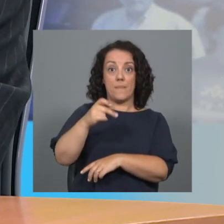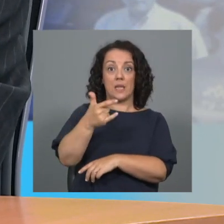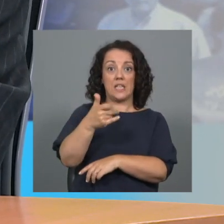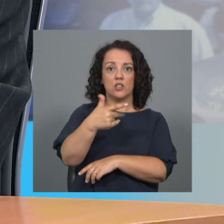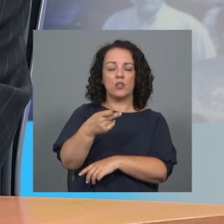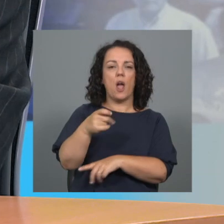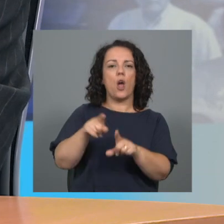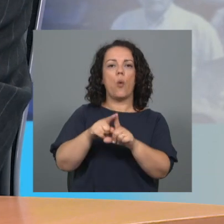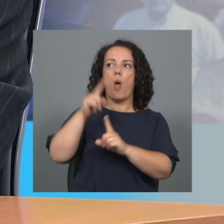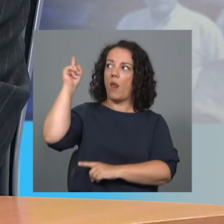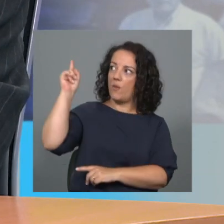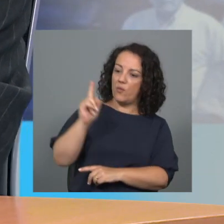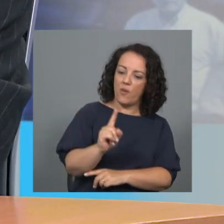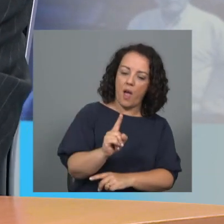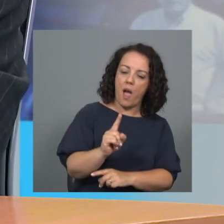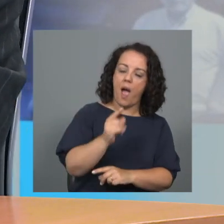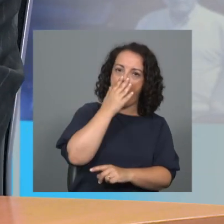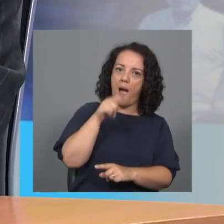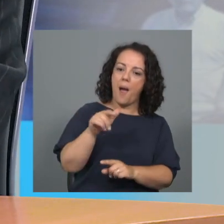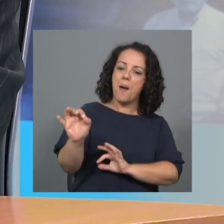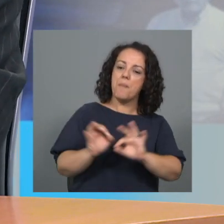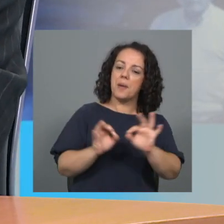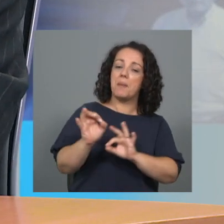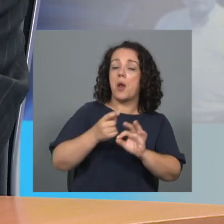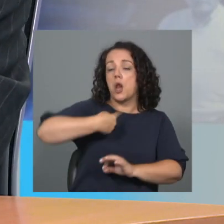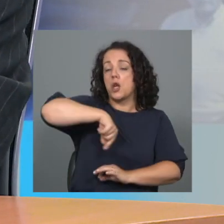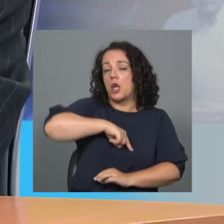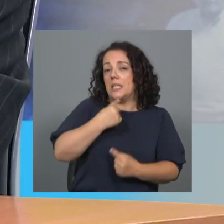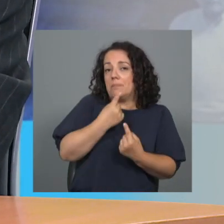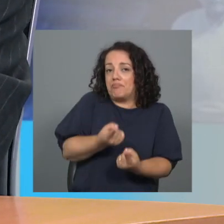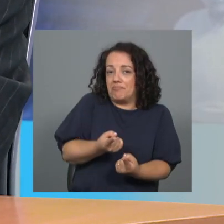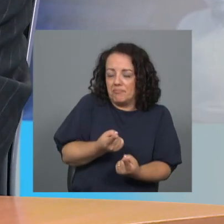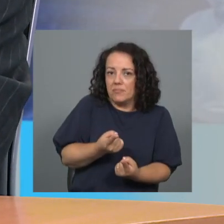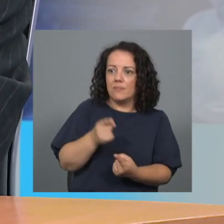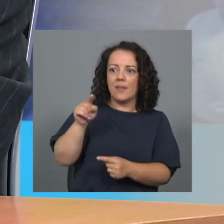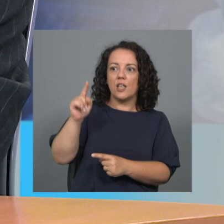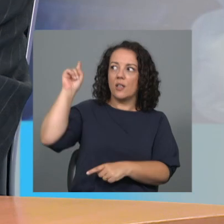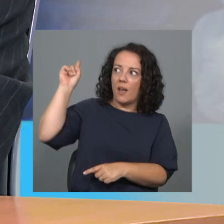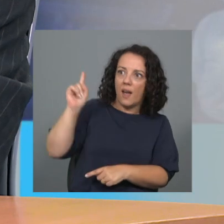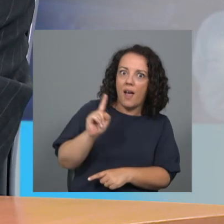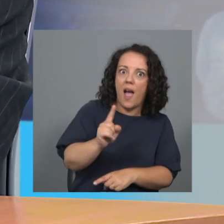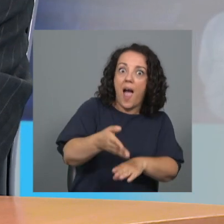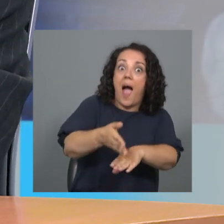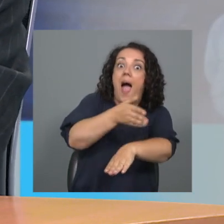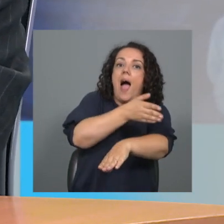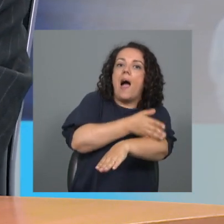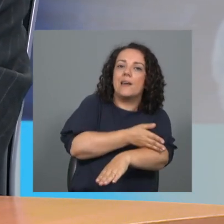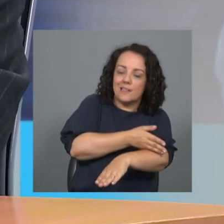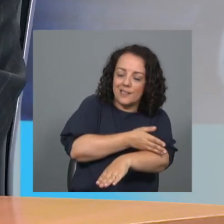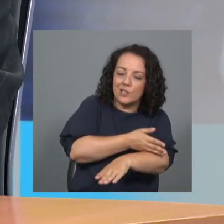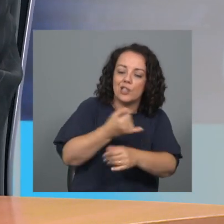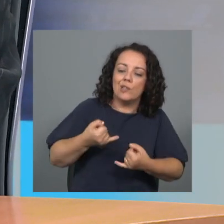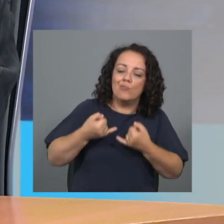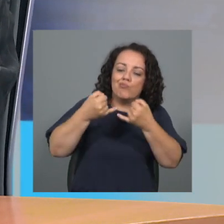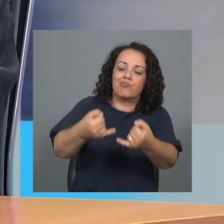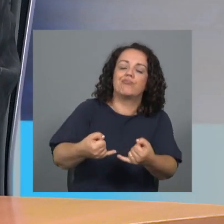que vai preparar, o precursor, dizemos nós, é um termo próprio, aquele que vai anteceder, aliás, na linha daquilo que